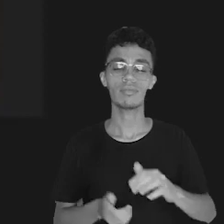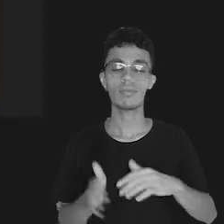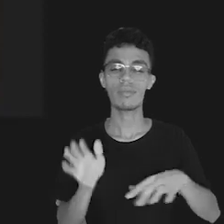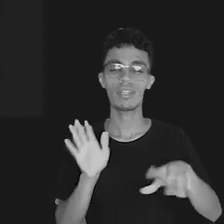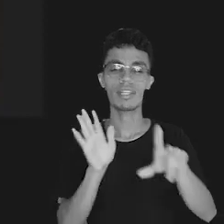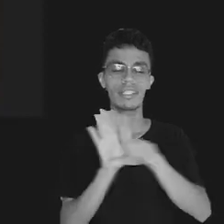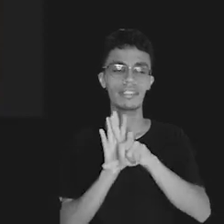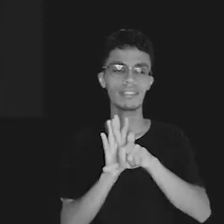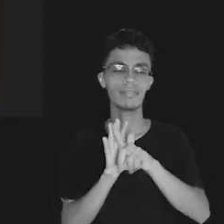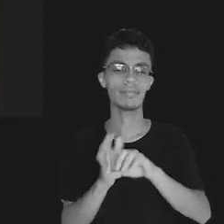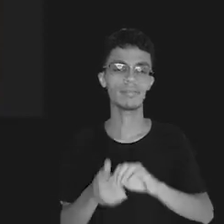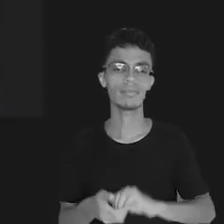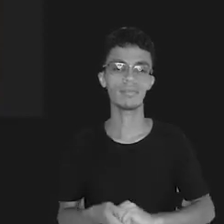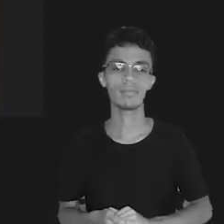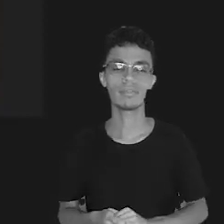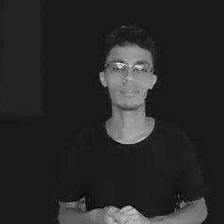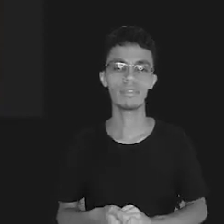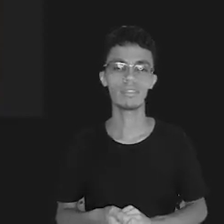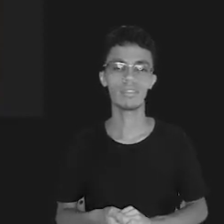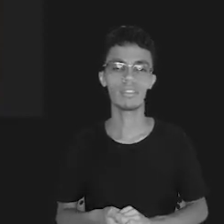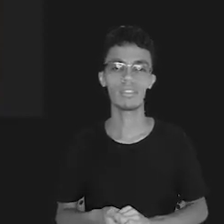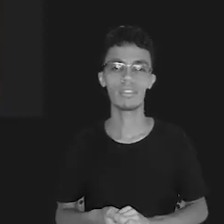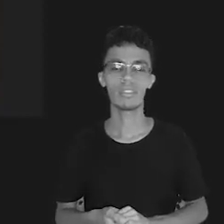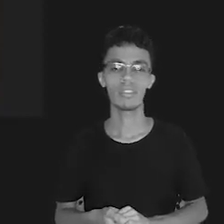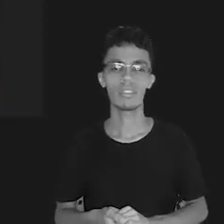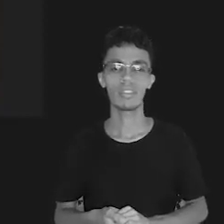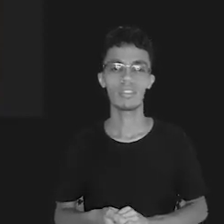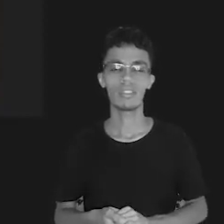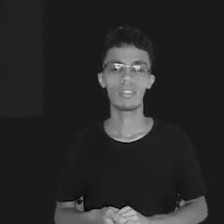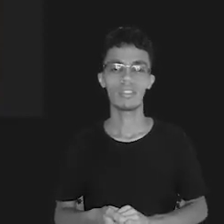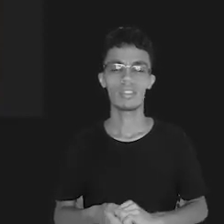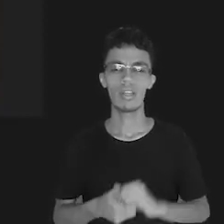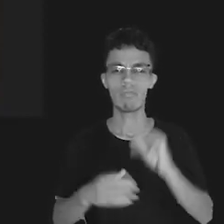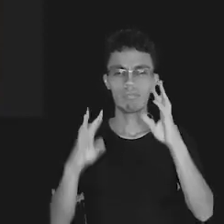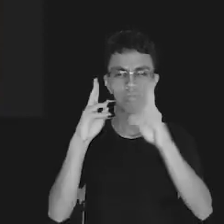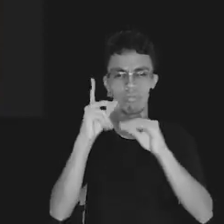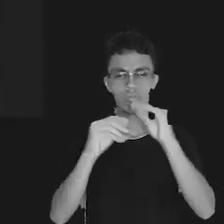lei, excelência. Ouve-se ruídos e muitas falas.